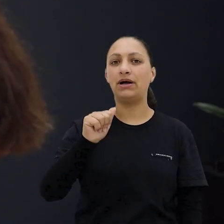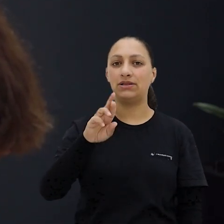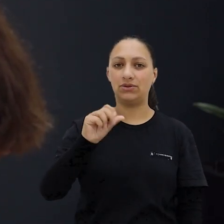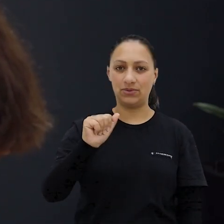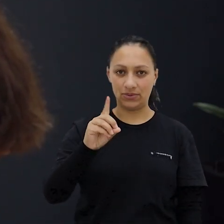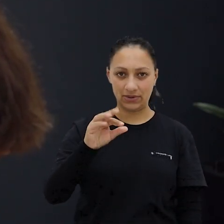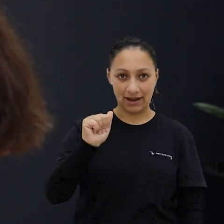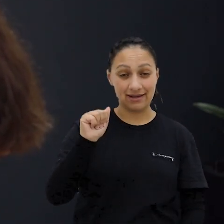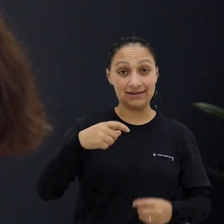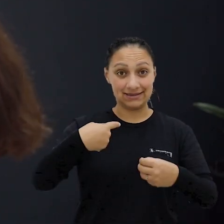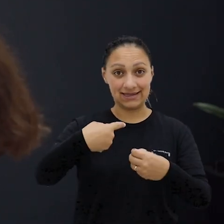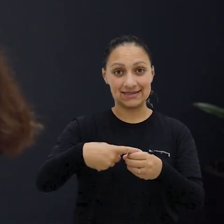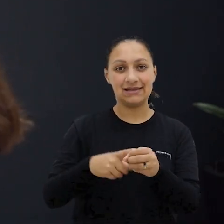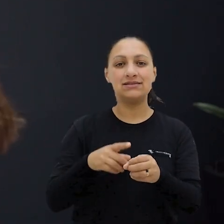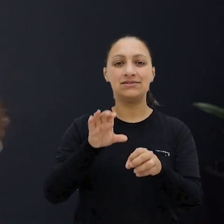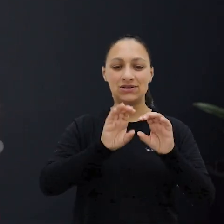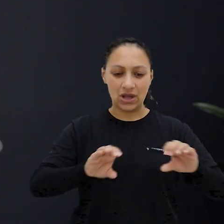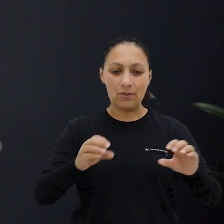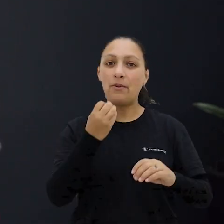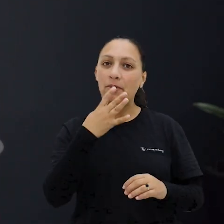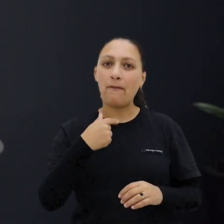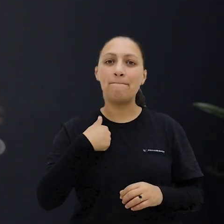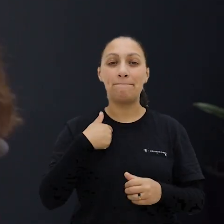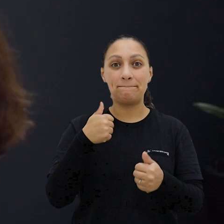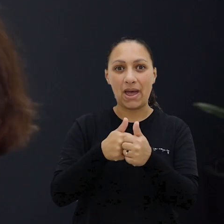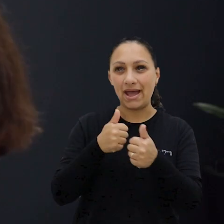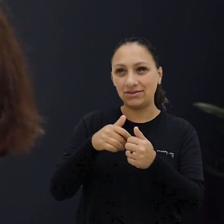em volta era mato, realmente. Não